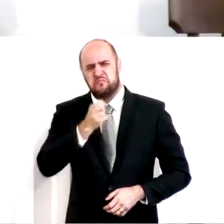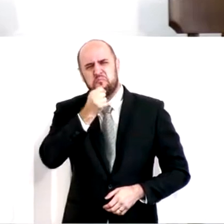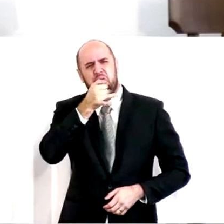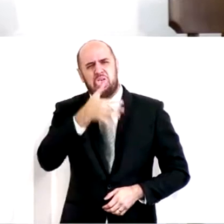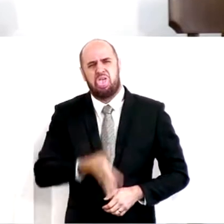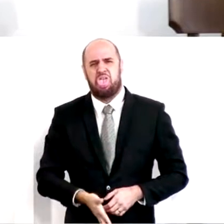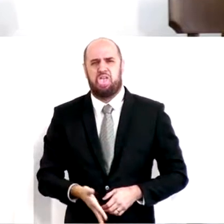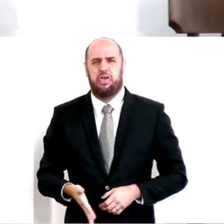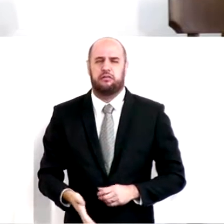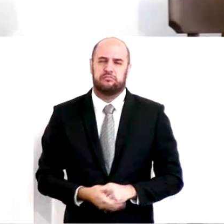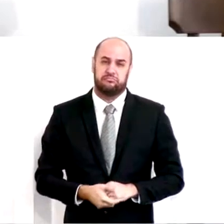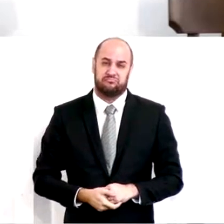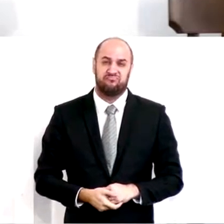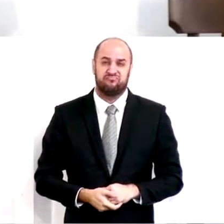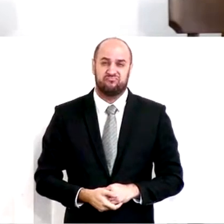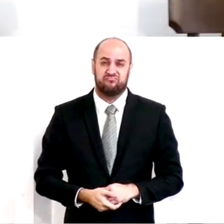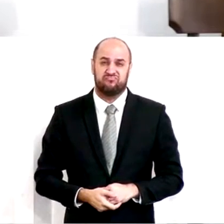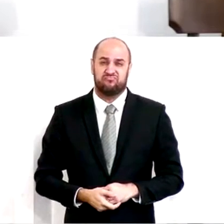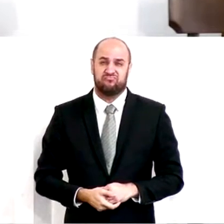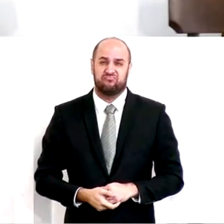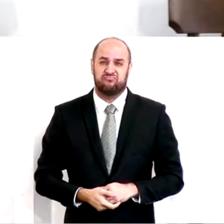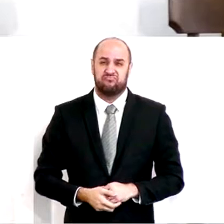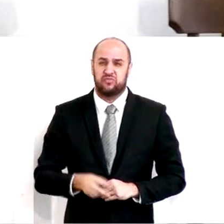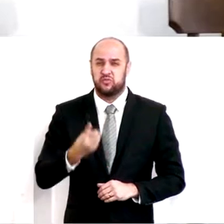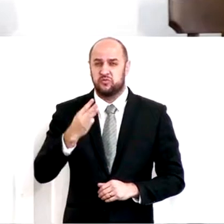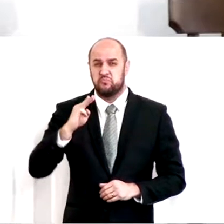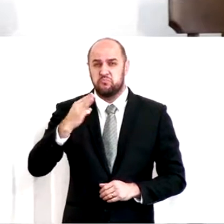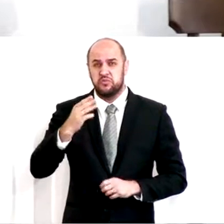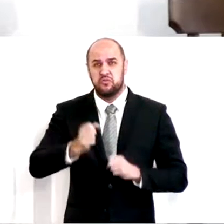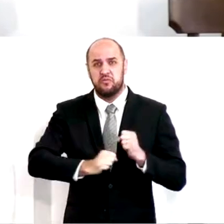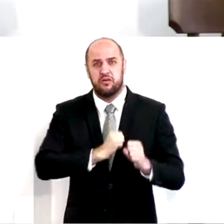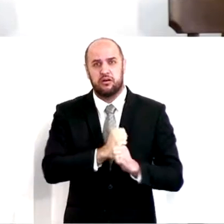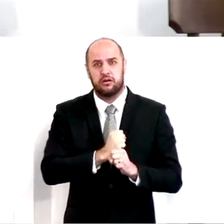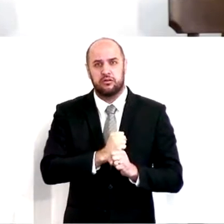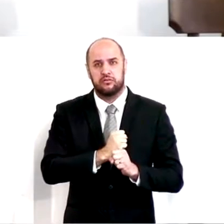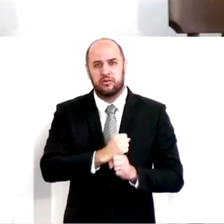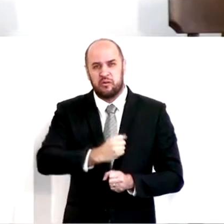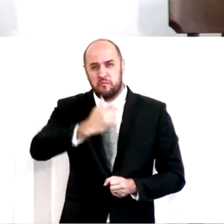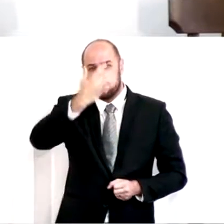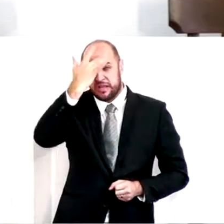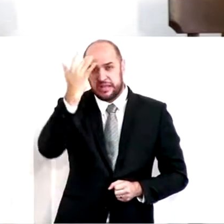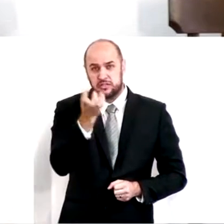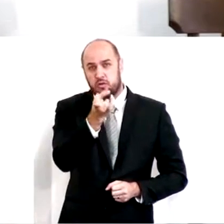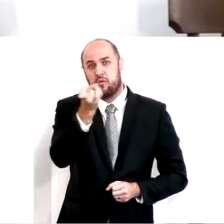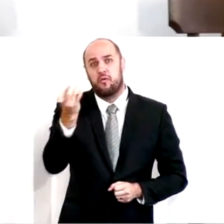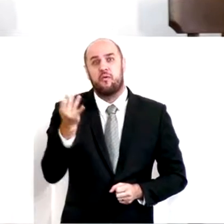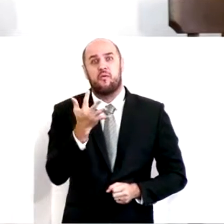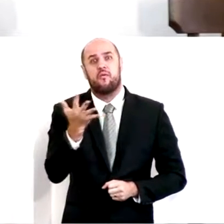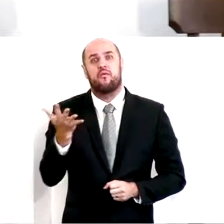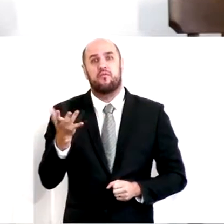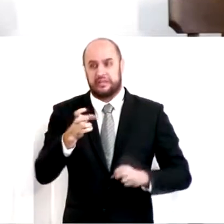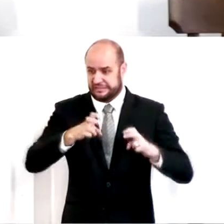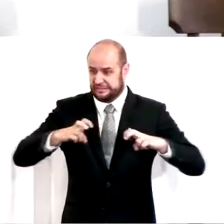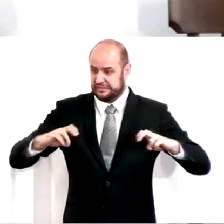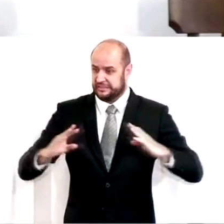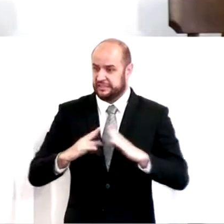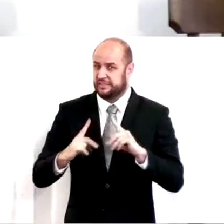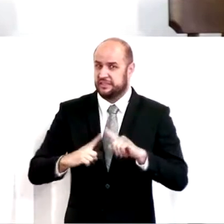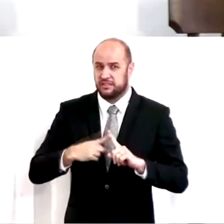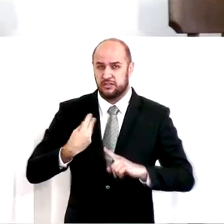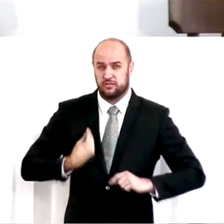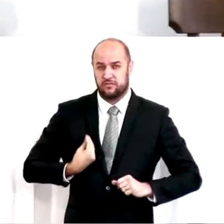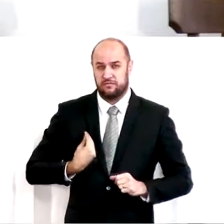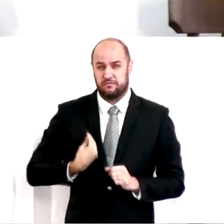reclamações. Ao longo de 2000 anos, o número de pessoas que se assentou às igrejas e viveu como